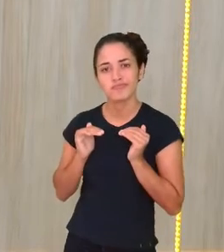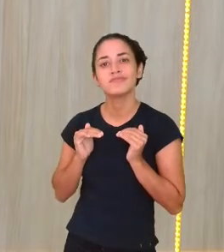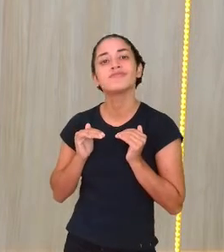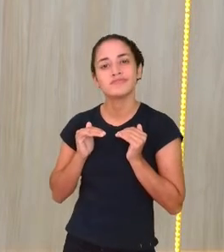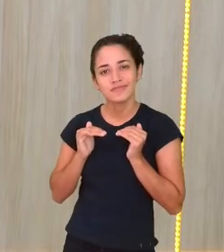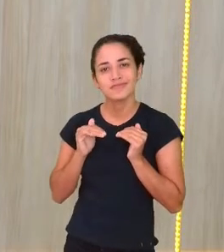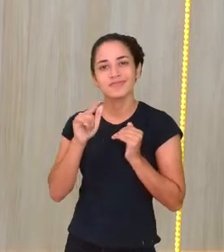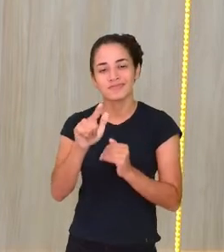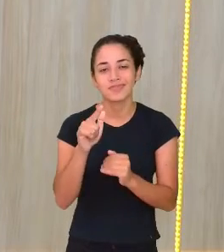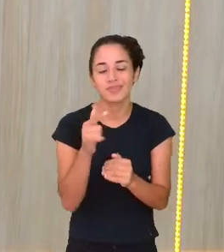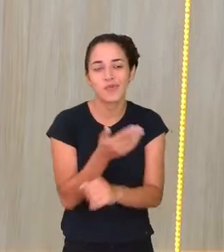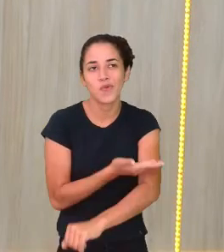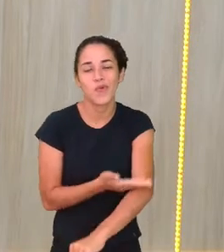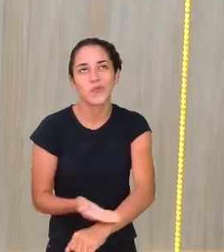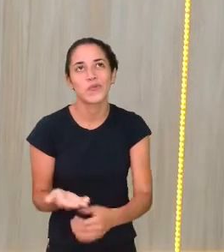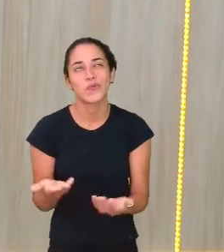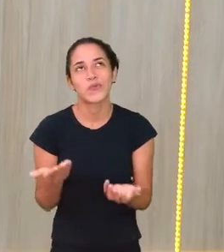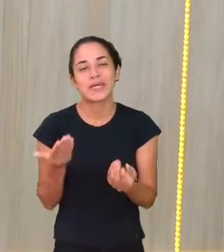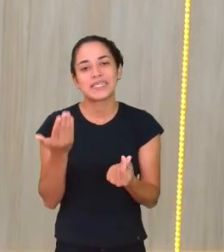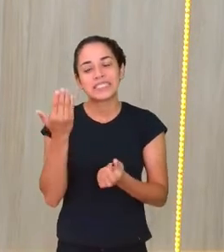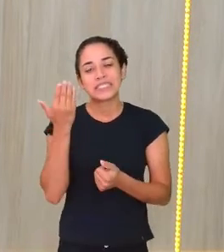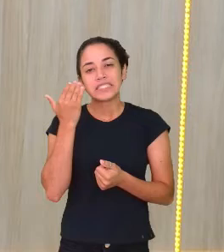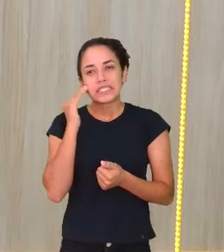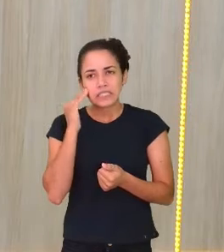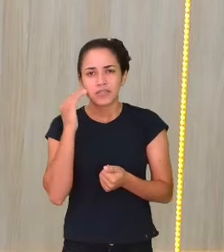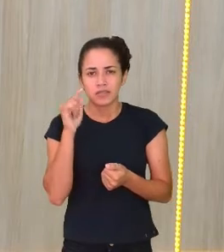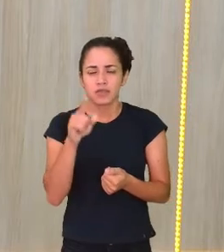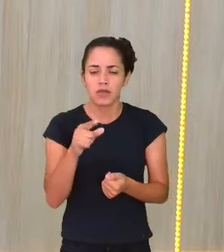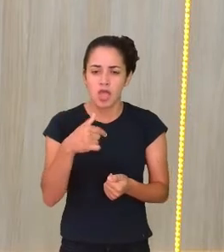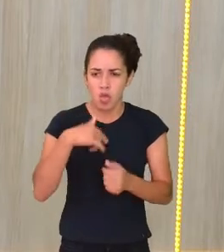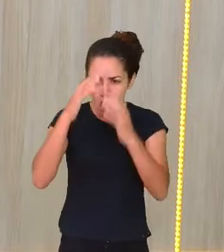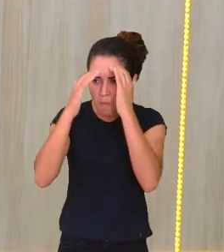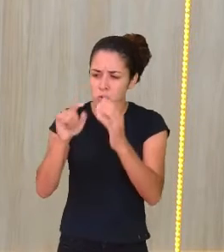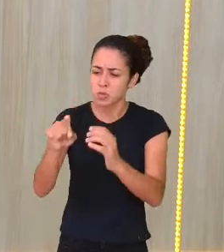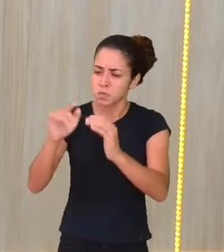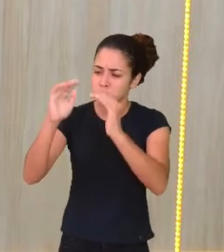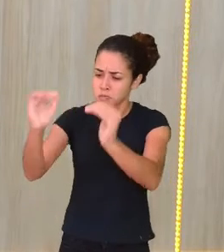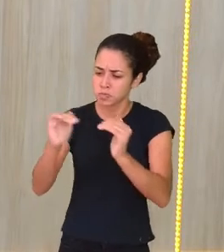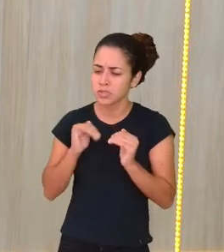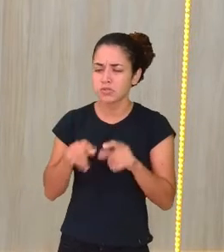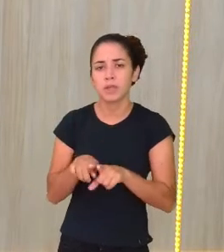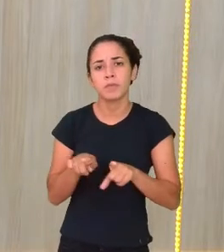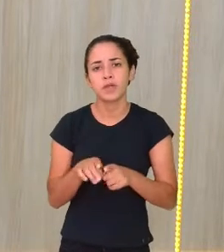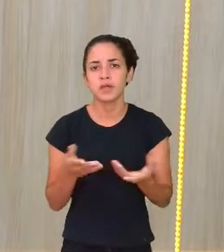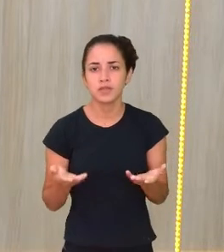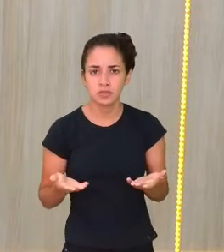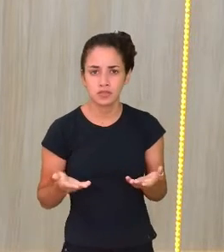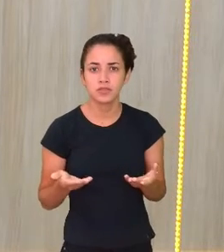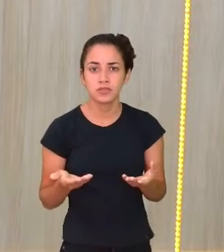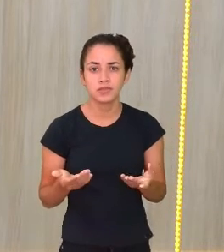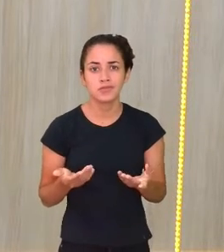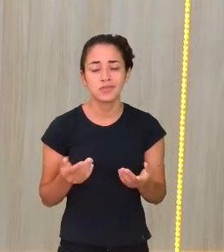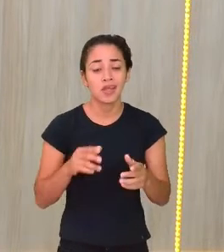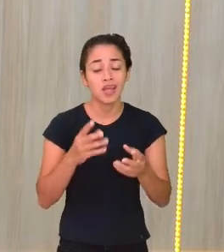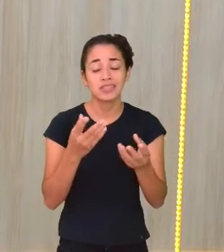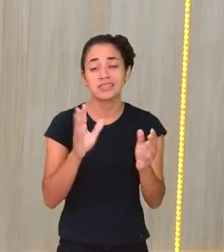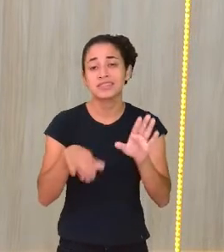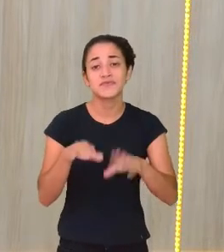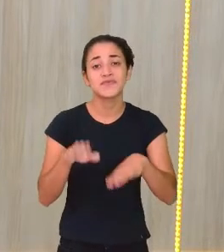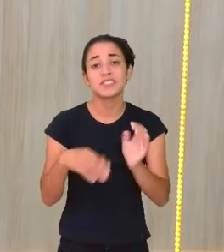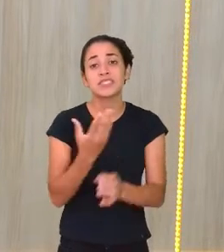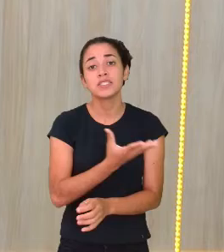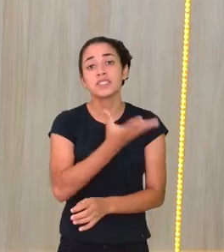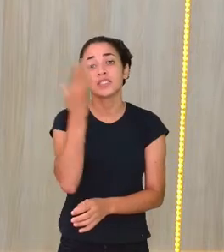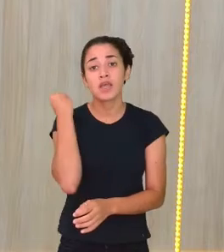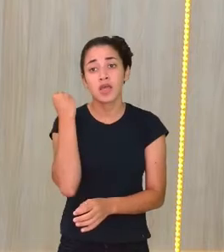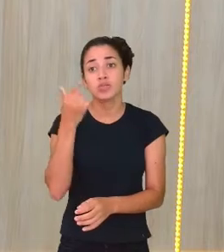Eles costumam entender que ele precisa ser respeitado, ele precisa ter vez. E muitas vezes esquece que o